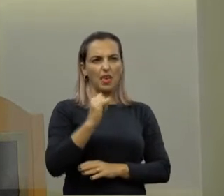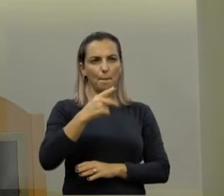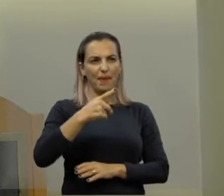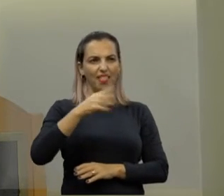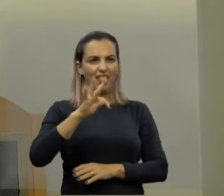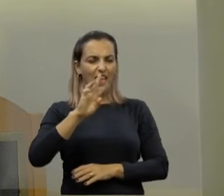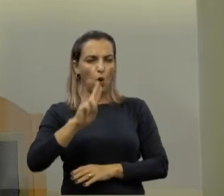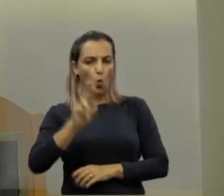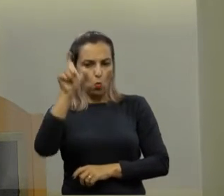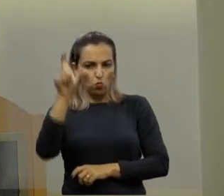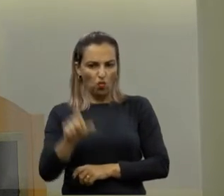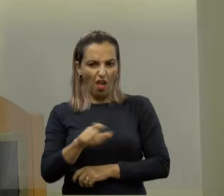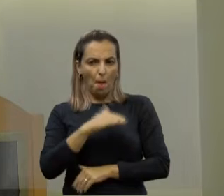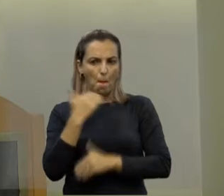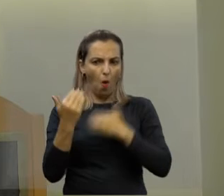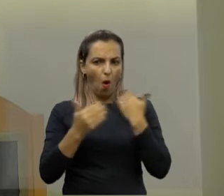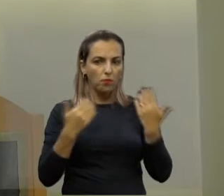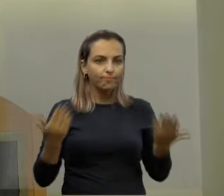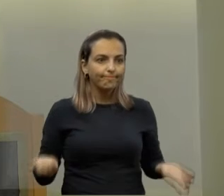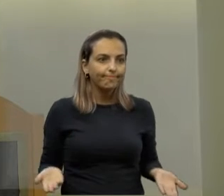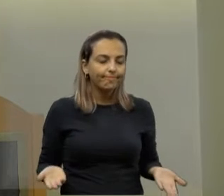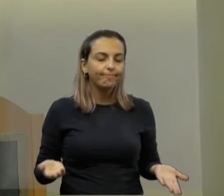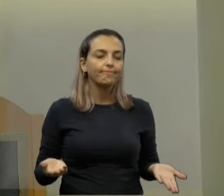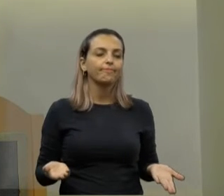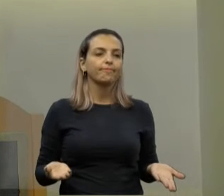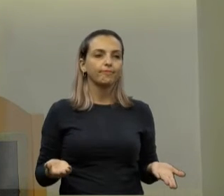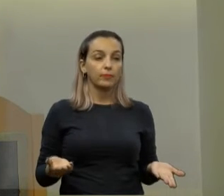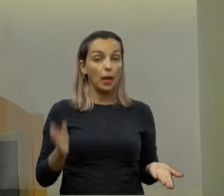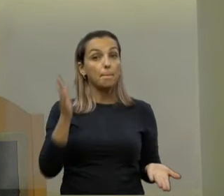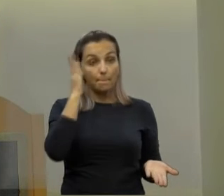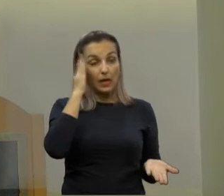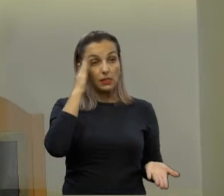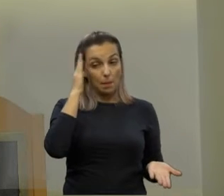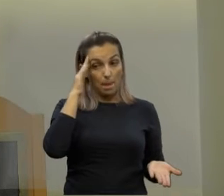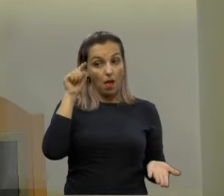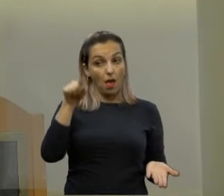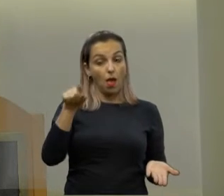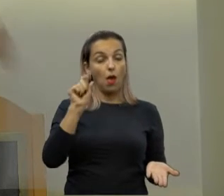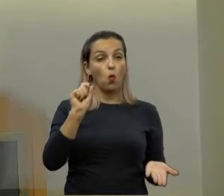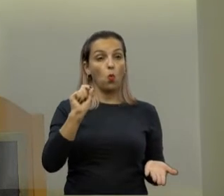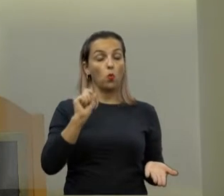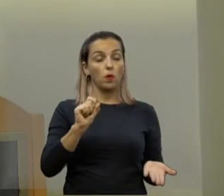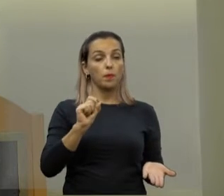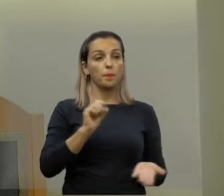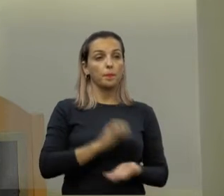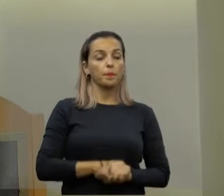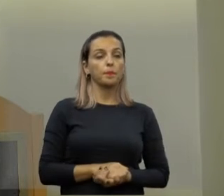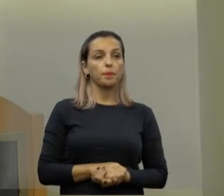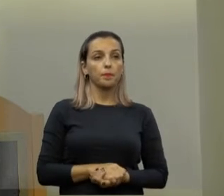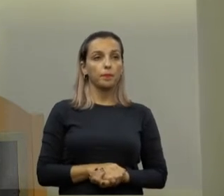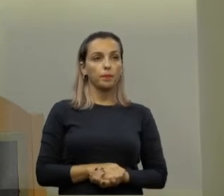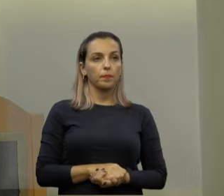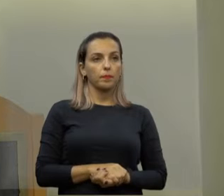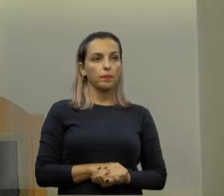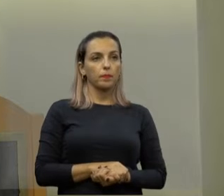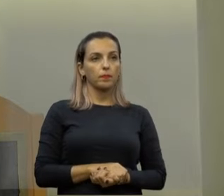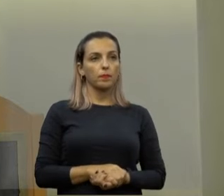É duro só para ter uma ideia é isso daí Fabi ele da ifab